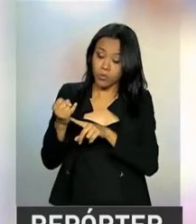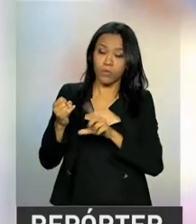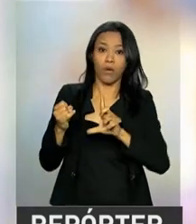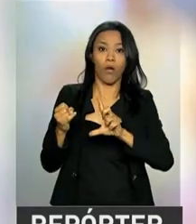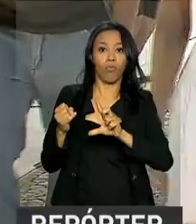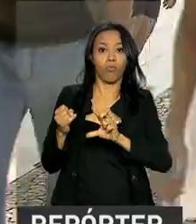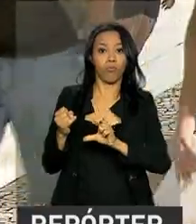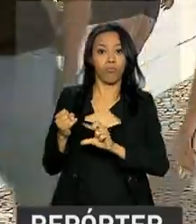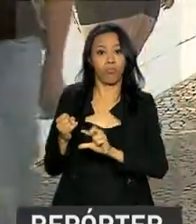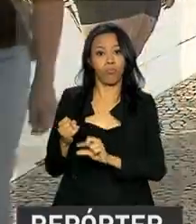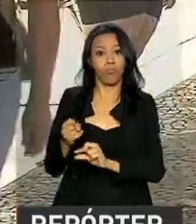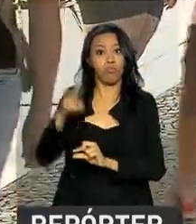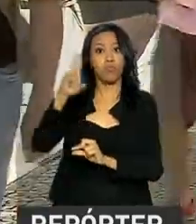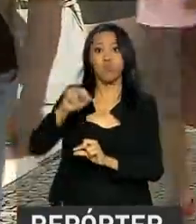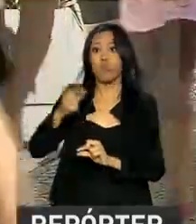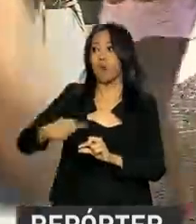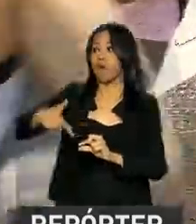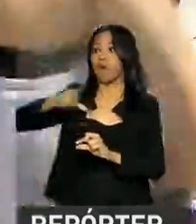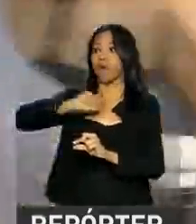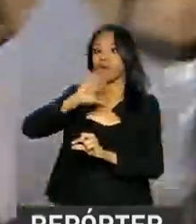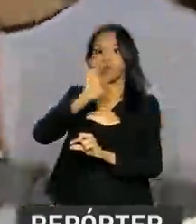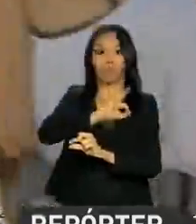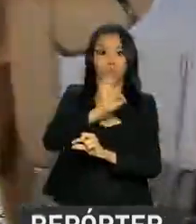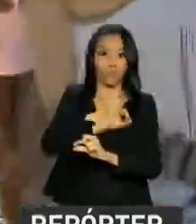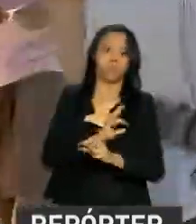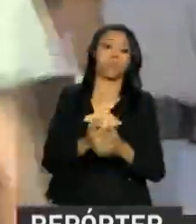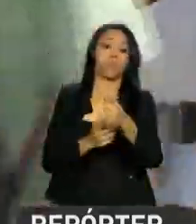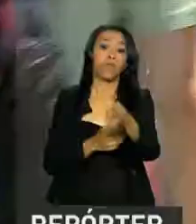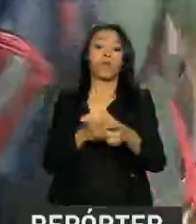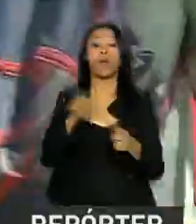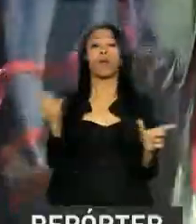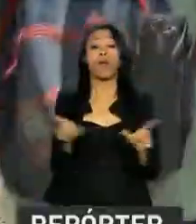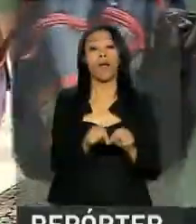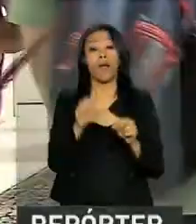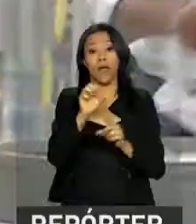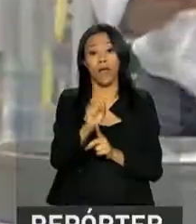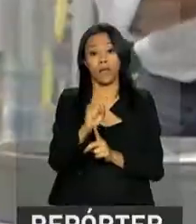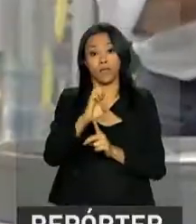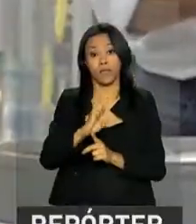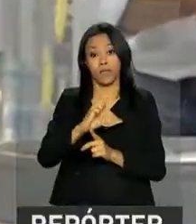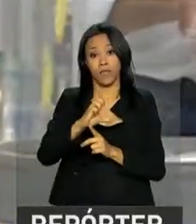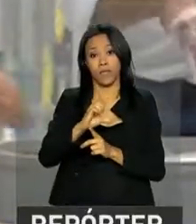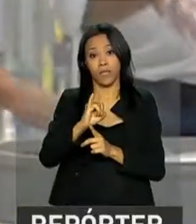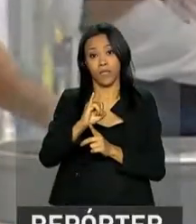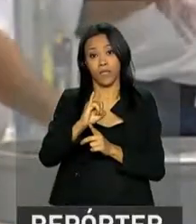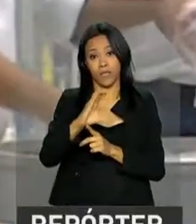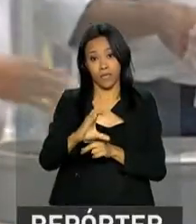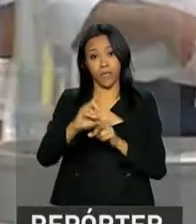na nossa economia. A taxa Selic é um instrumento importante para o combate à inflação, que está em